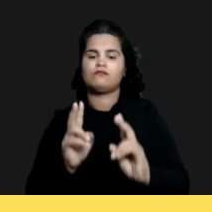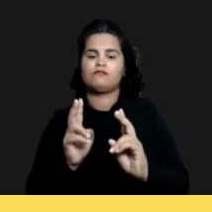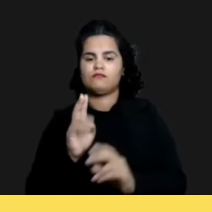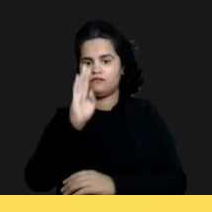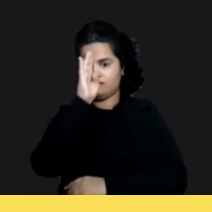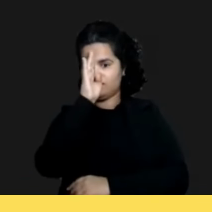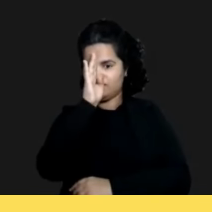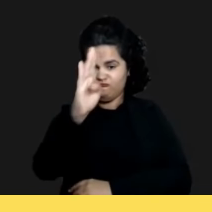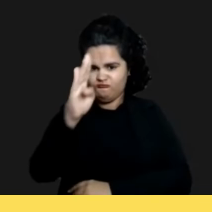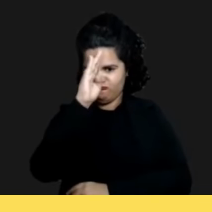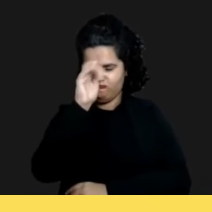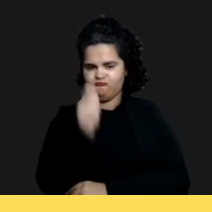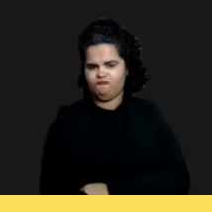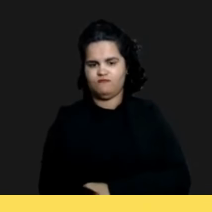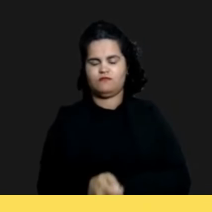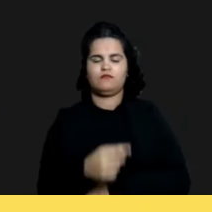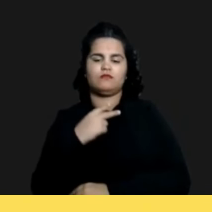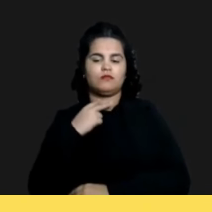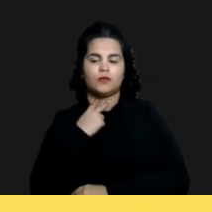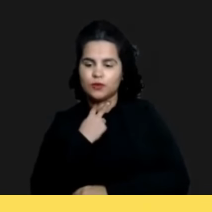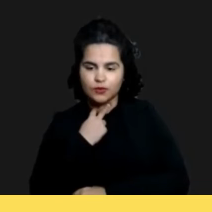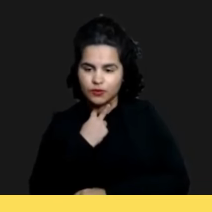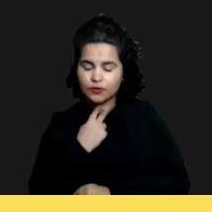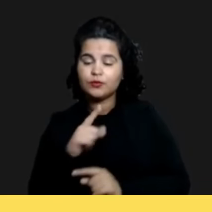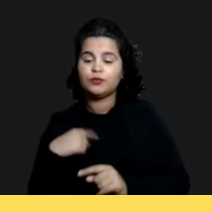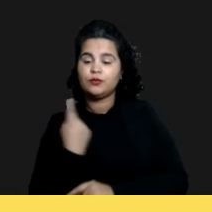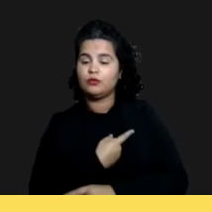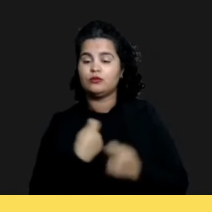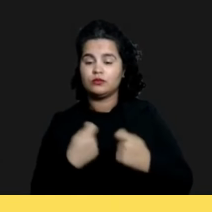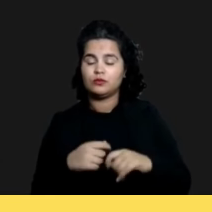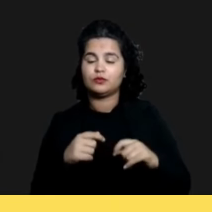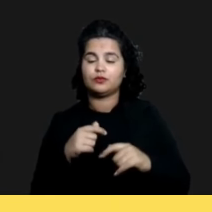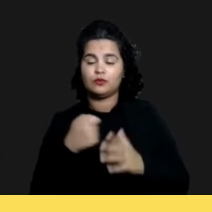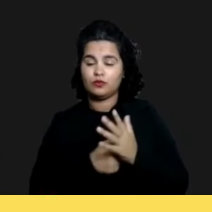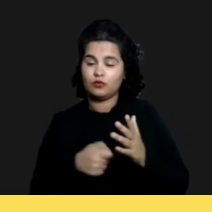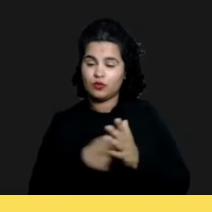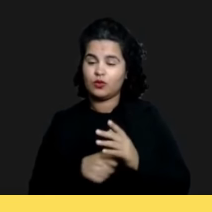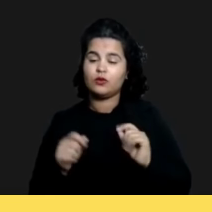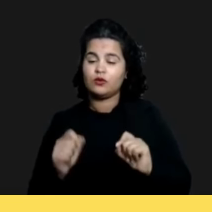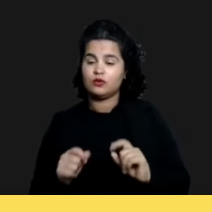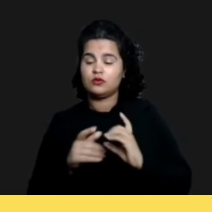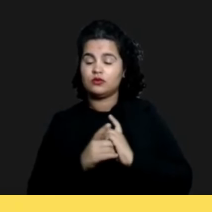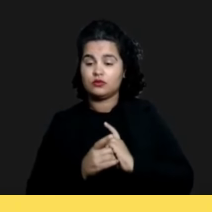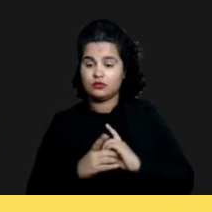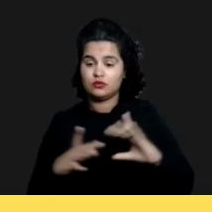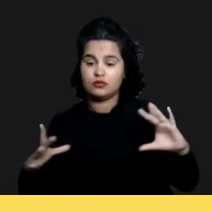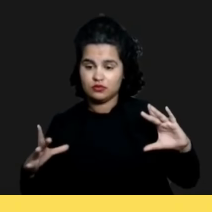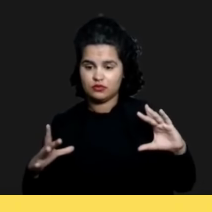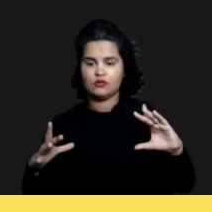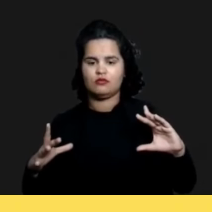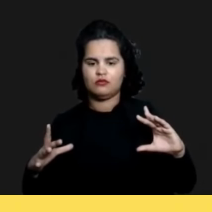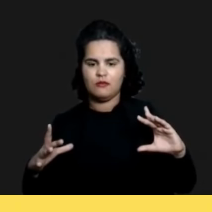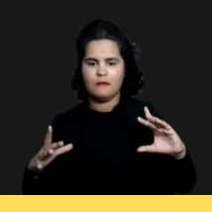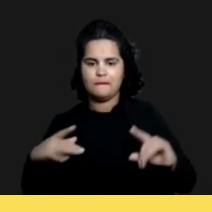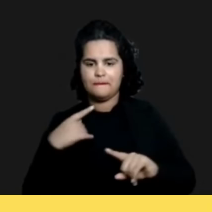Devemos lutar pela democracia, pois mesmo quando perfeita,